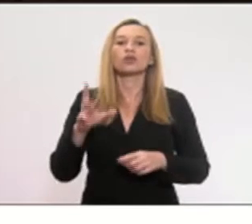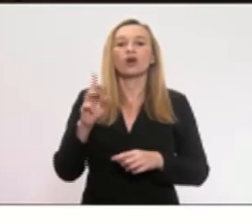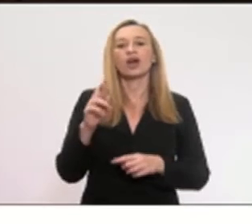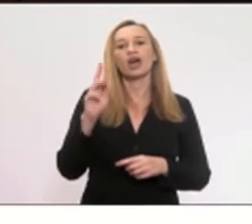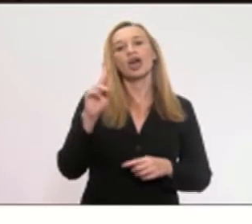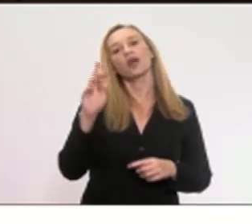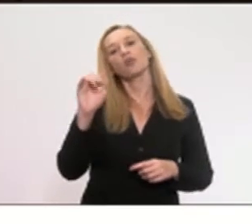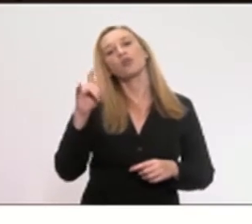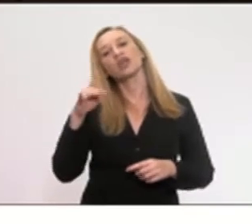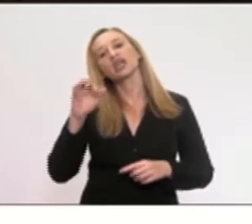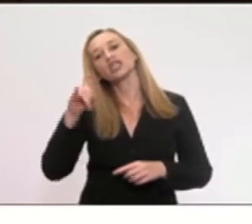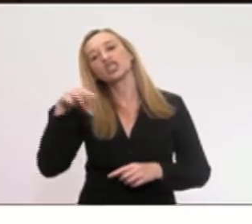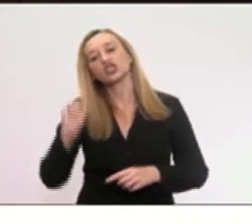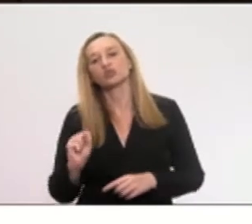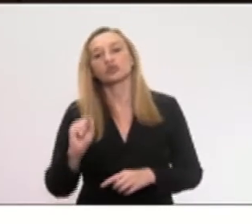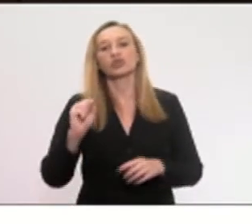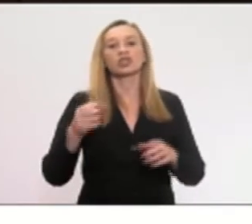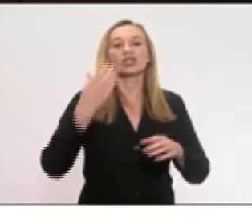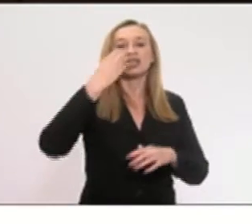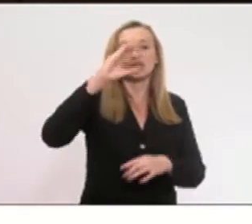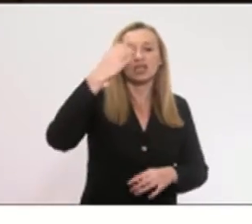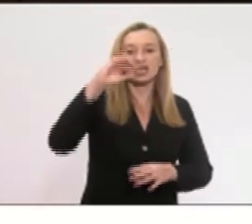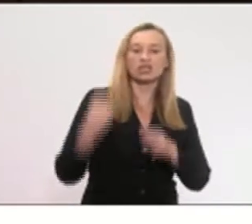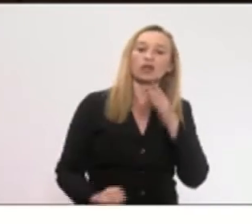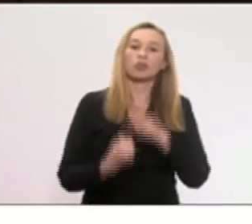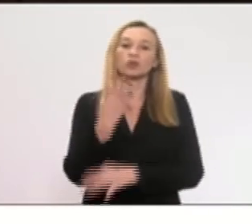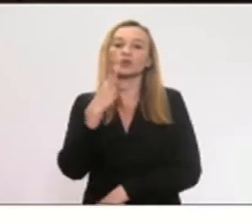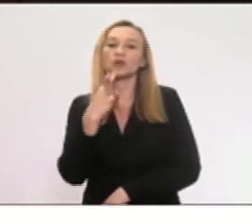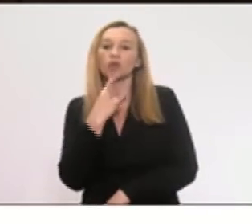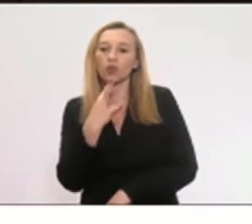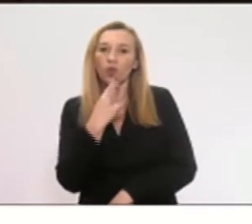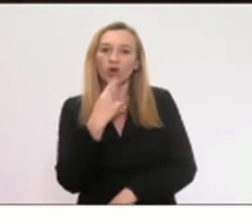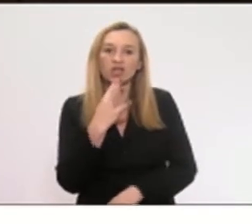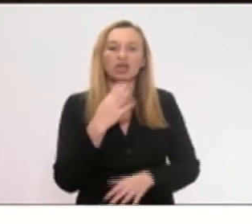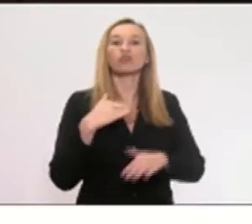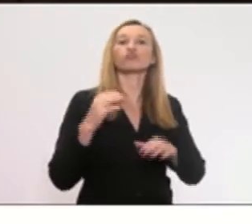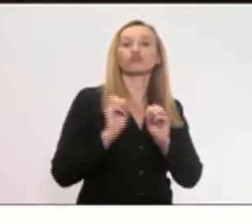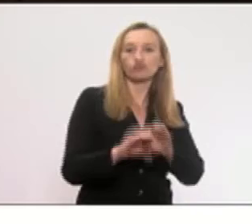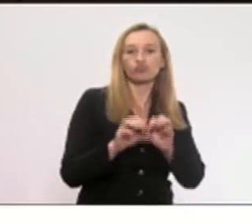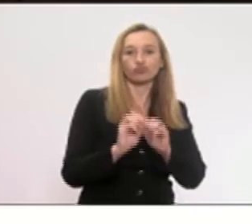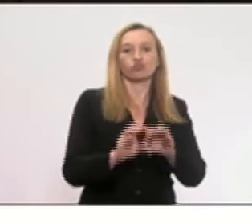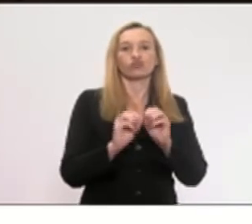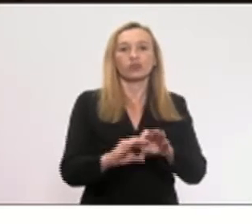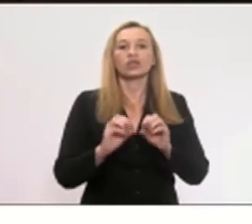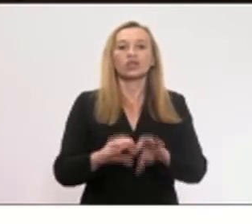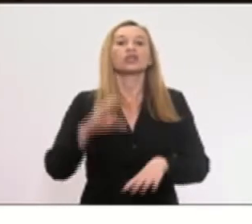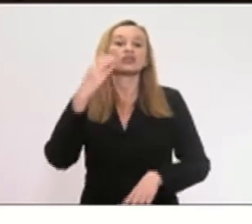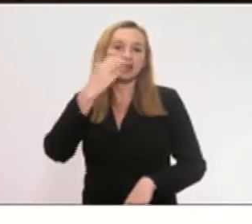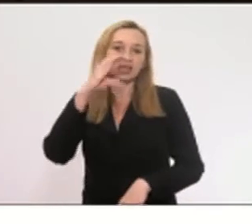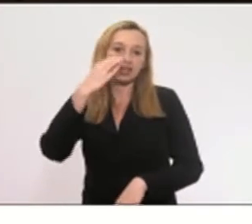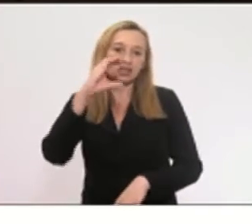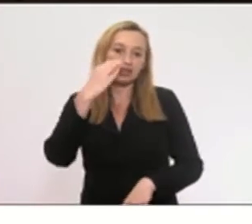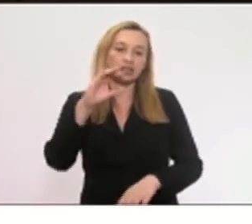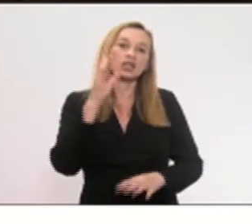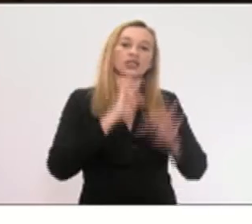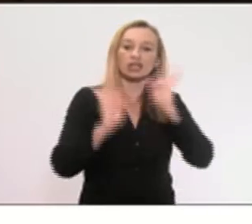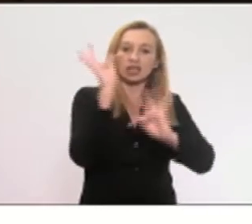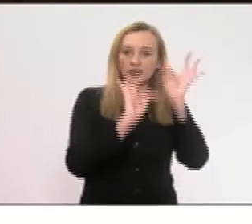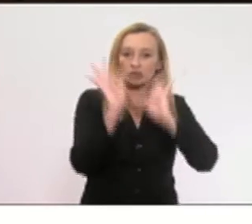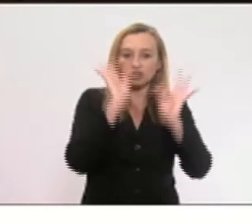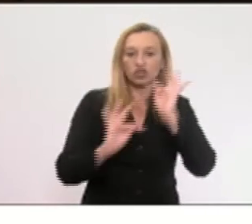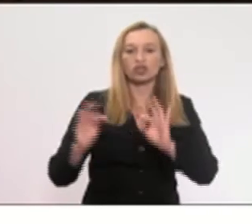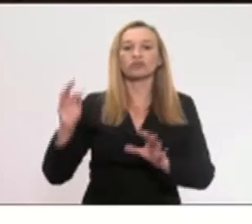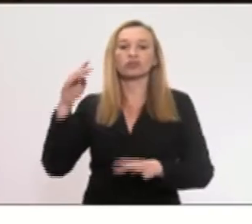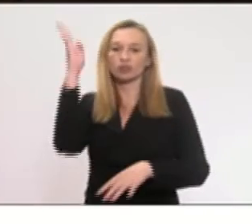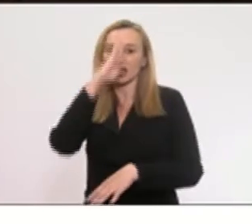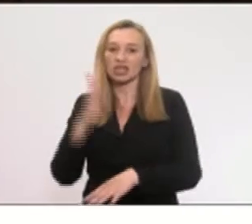foi uma vitória da ciência, da produção de conhecimento, da educação da ciência e da tecnologia no